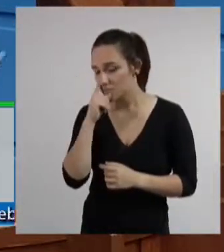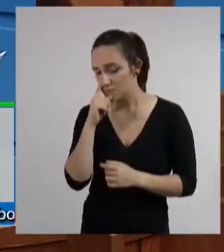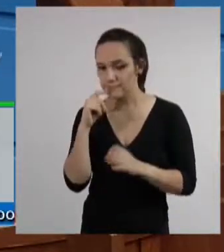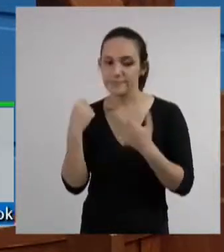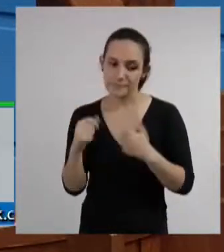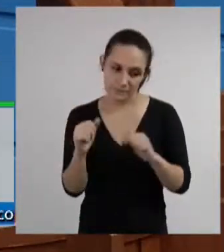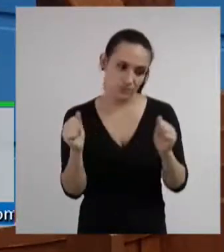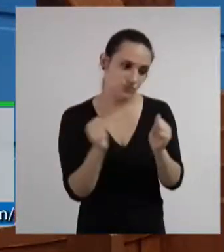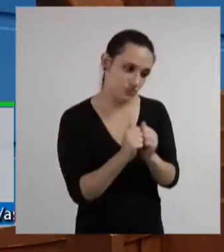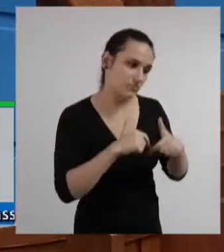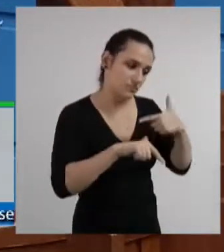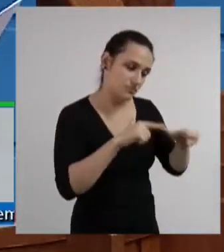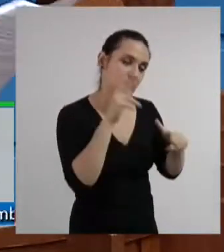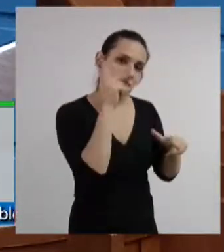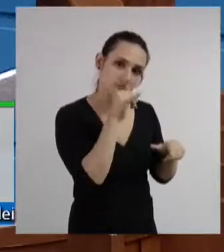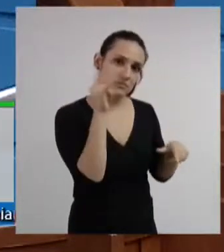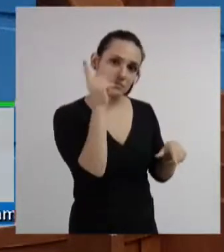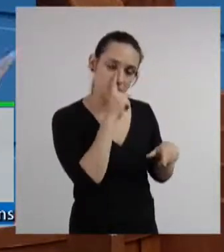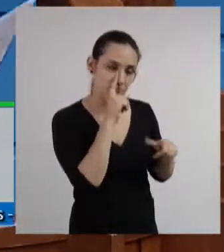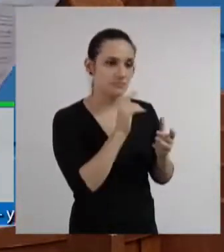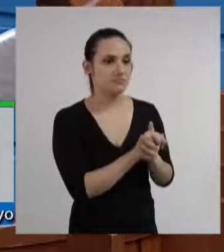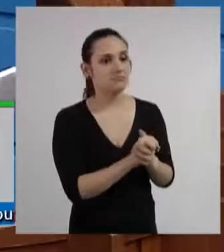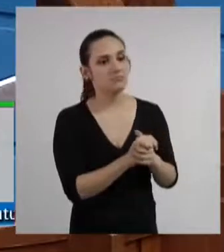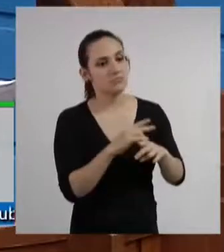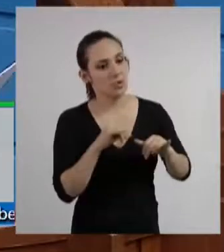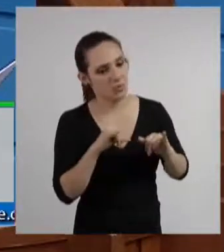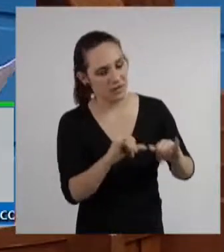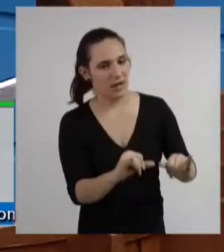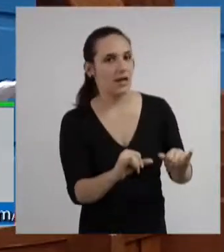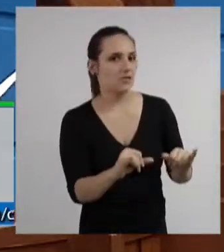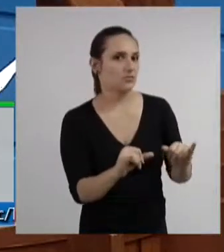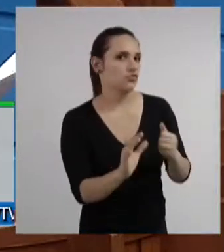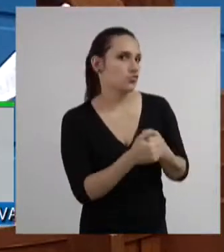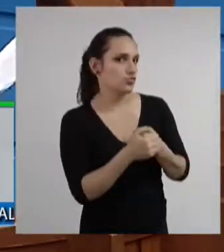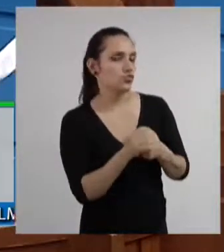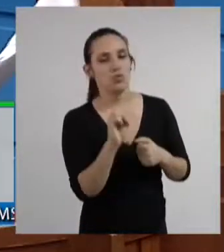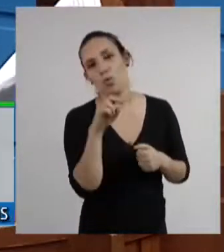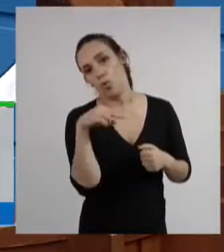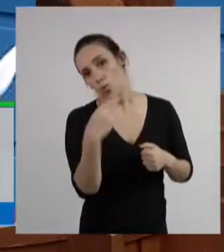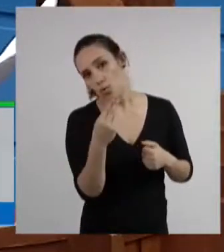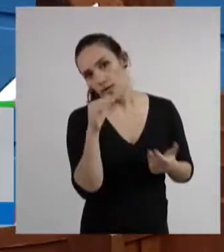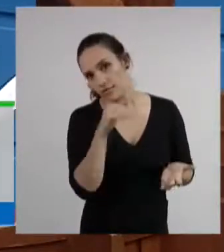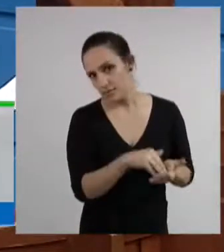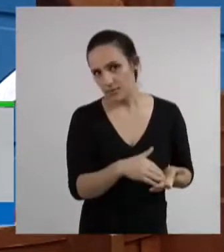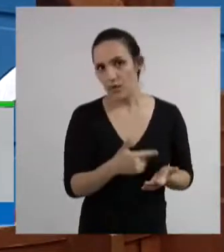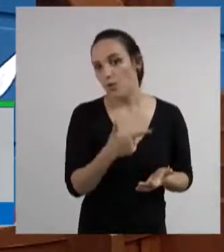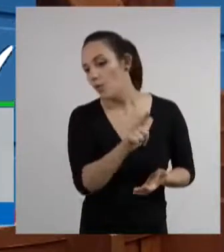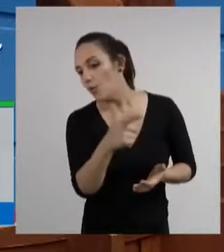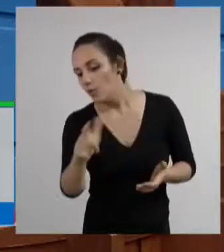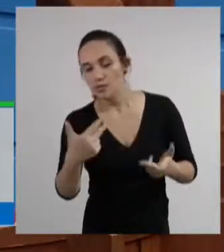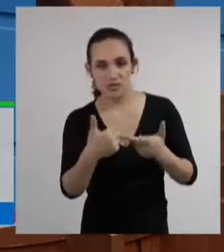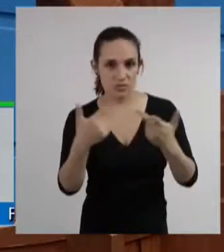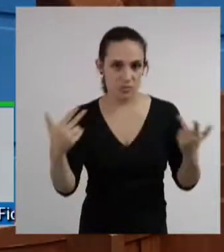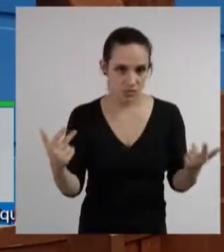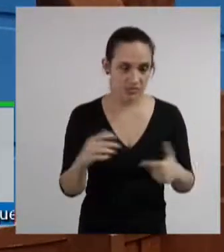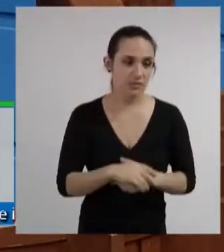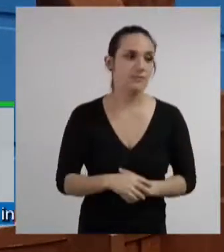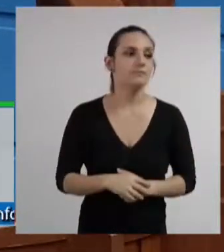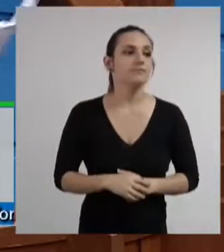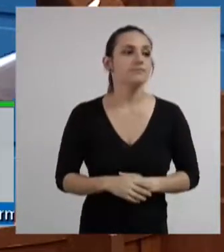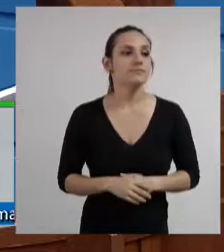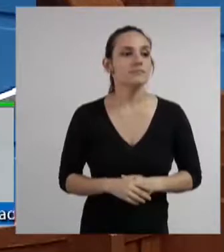da renda familiar, ou no mercado informal, e até mesmo em outras atividades,